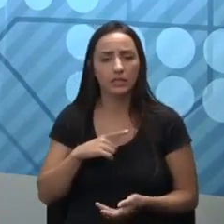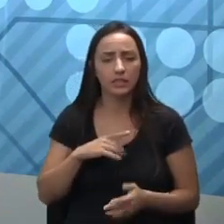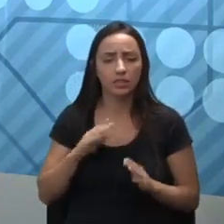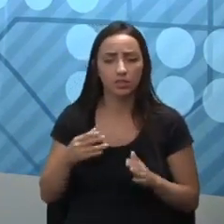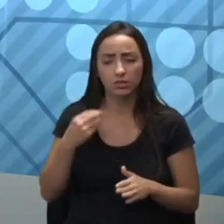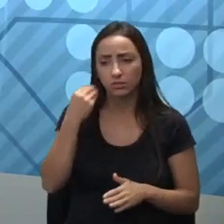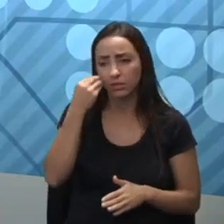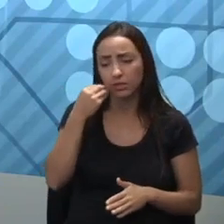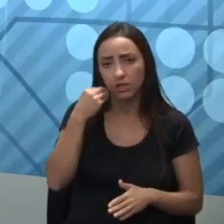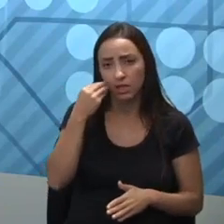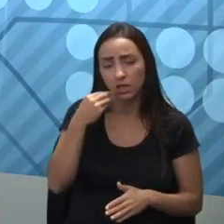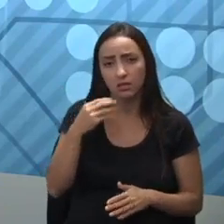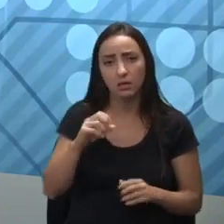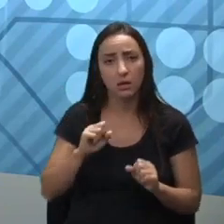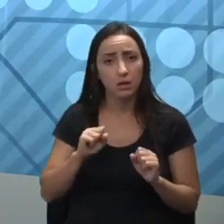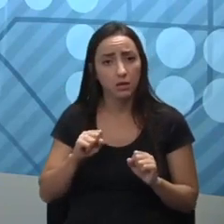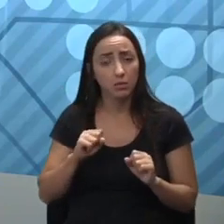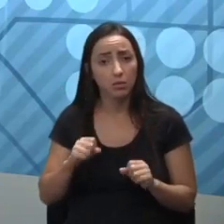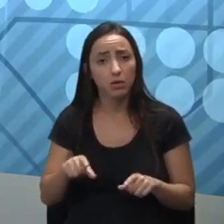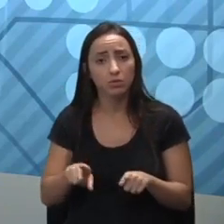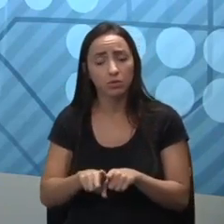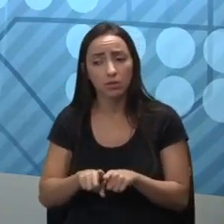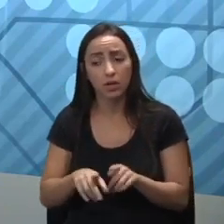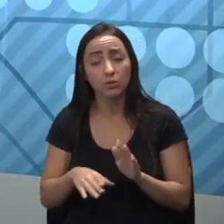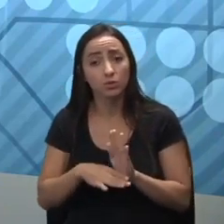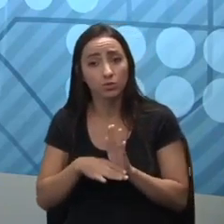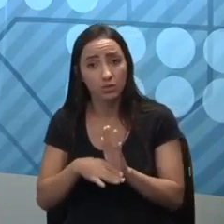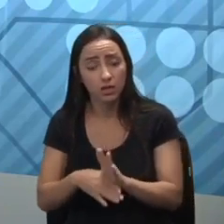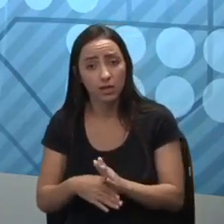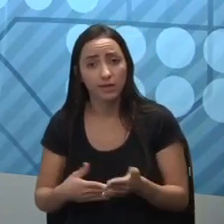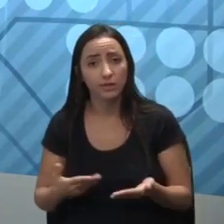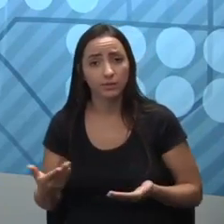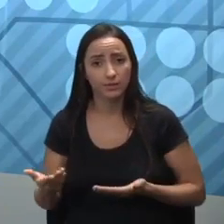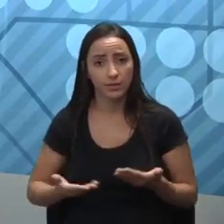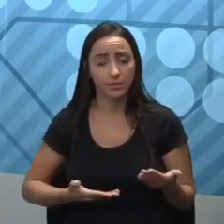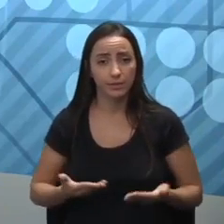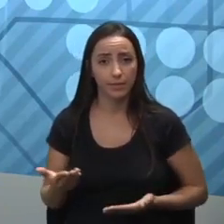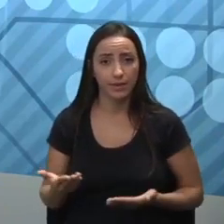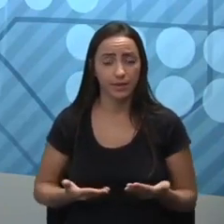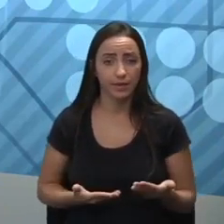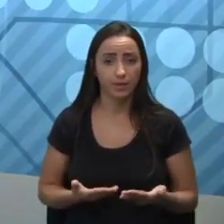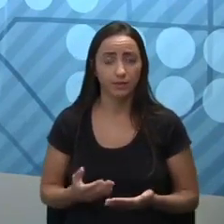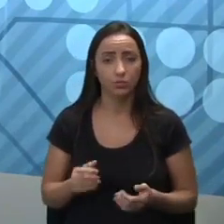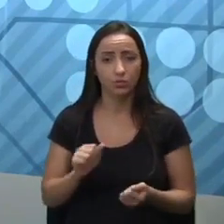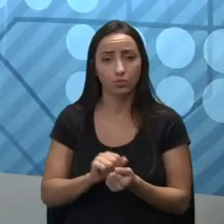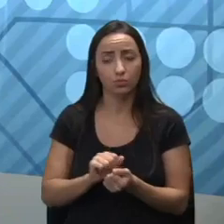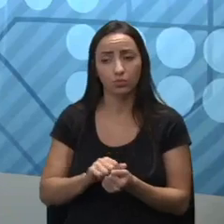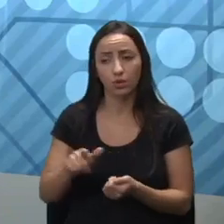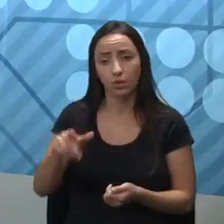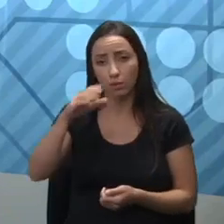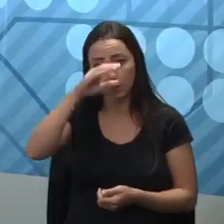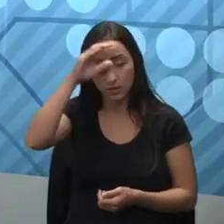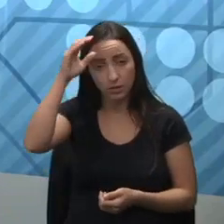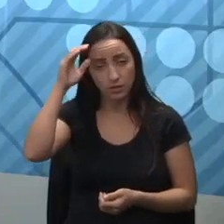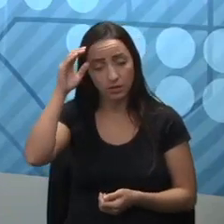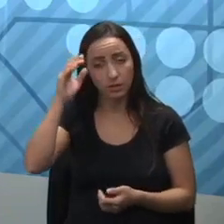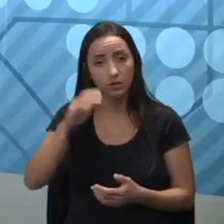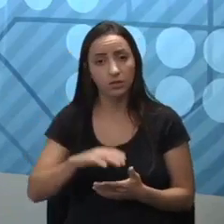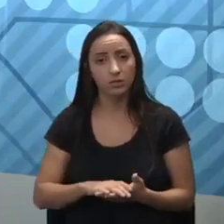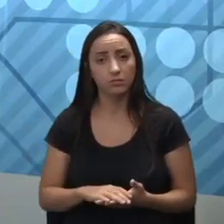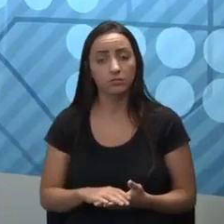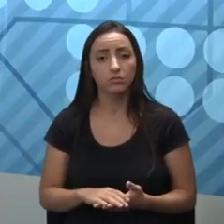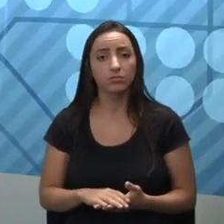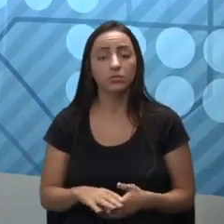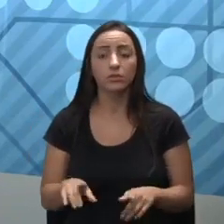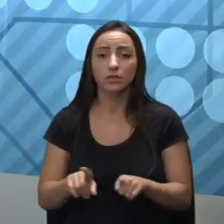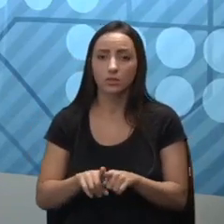e pode oferecer a sua ajuda junto ao paciente, ao usuário, dando